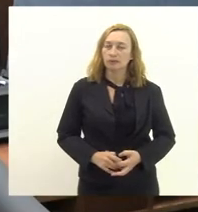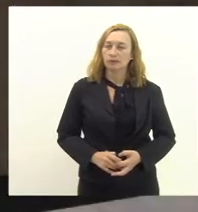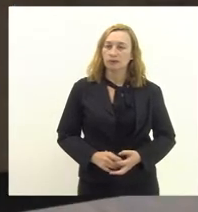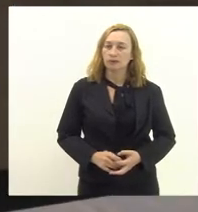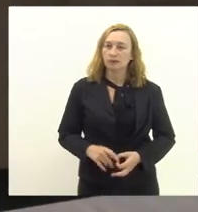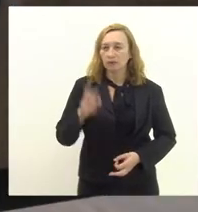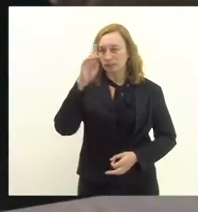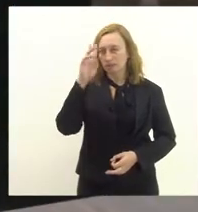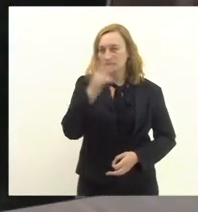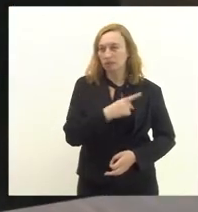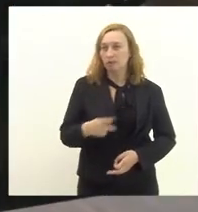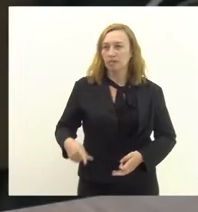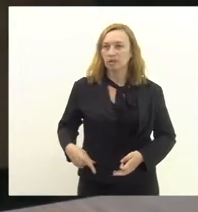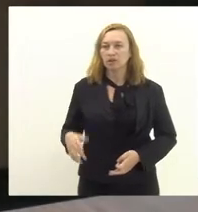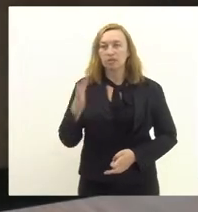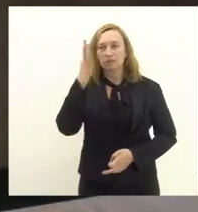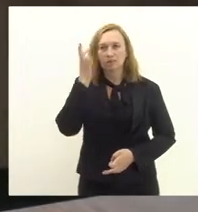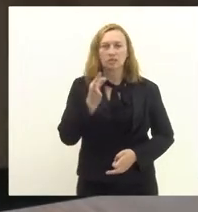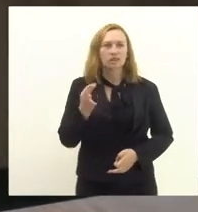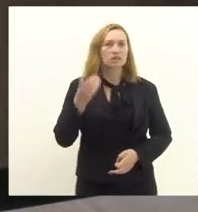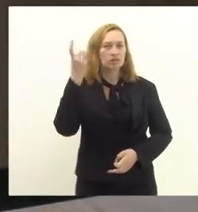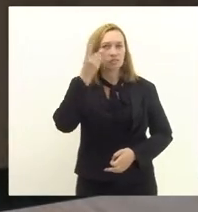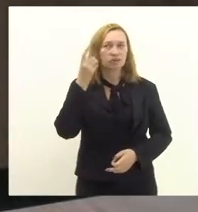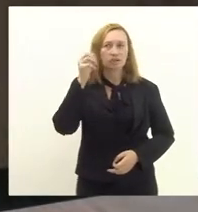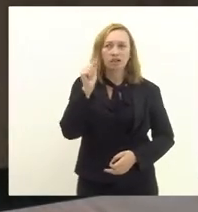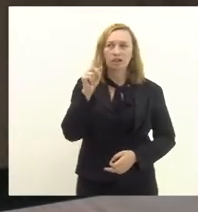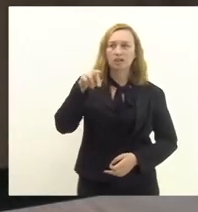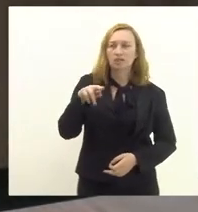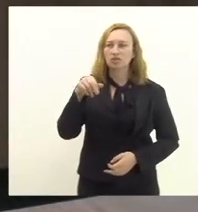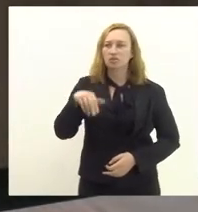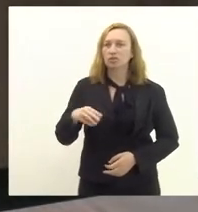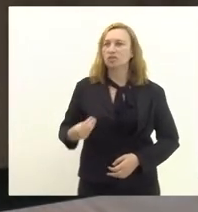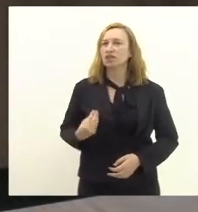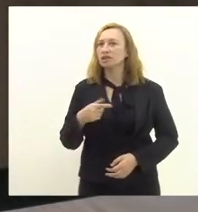Senhor presidente, eu não sei se o deputado Anderson ainda se encontra,